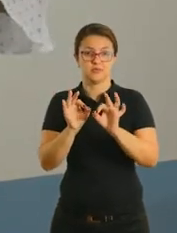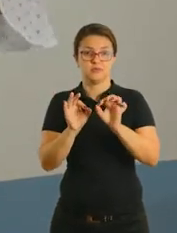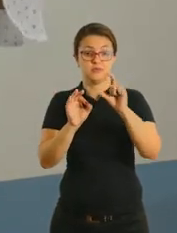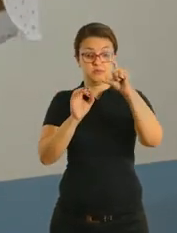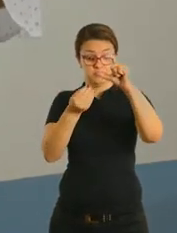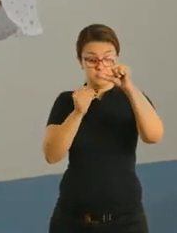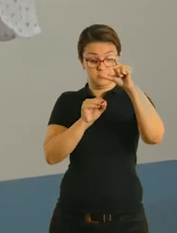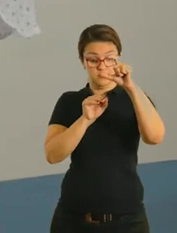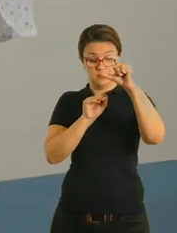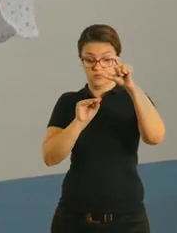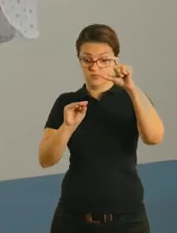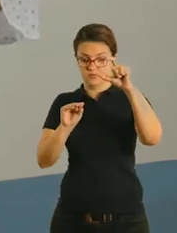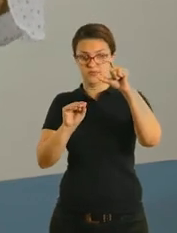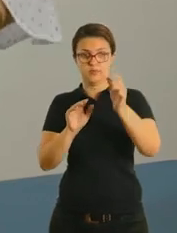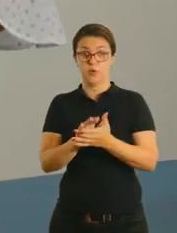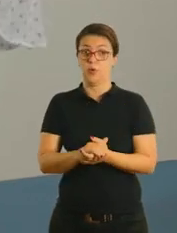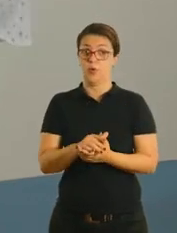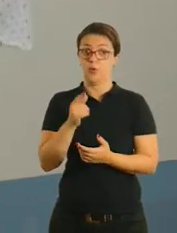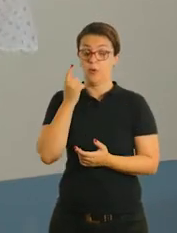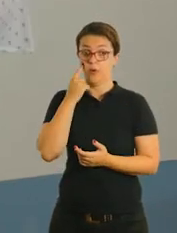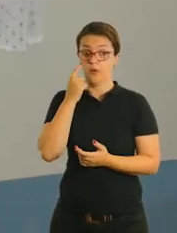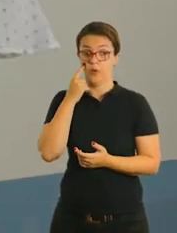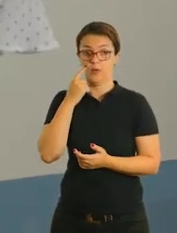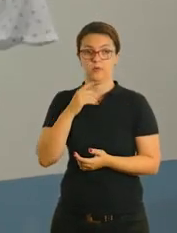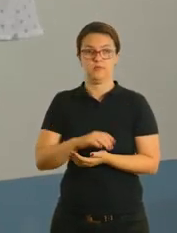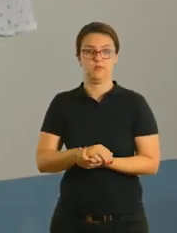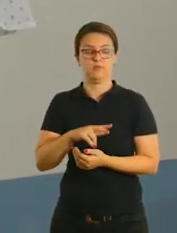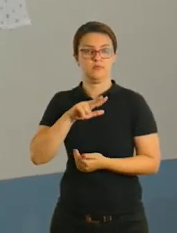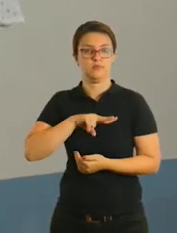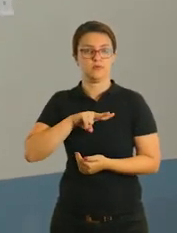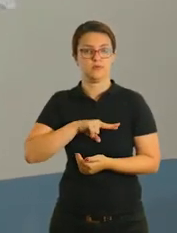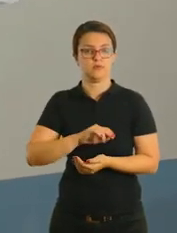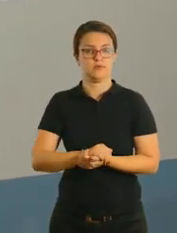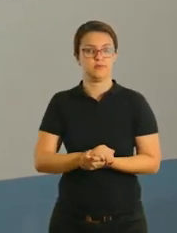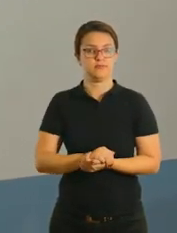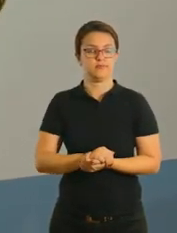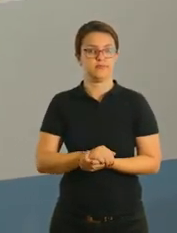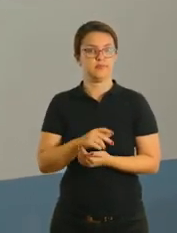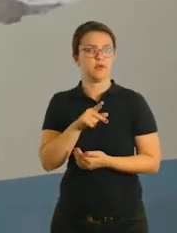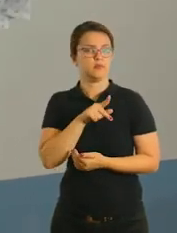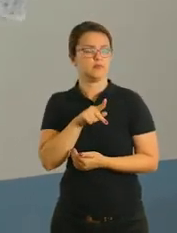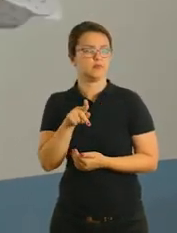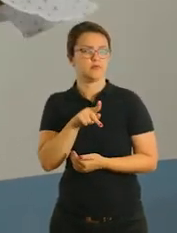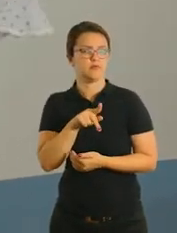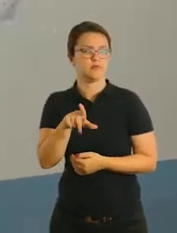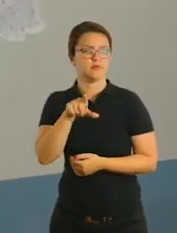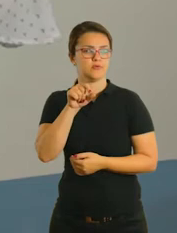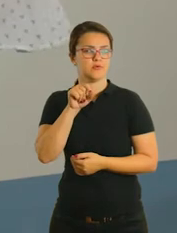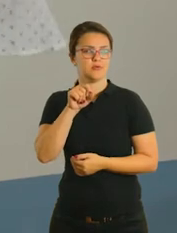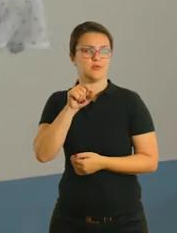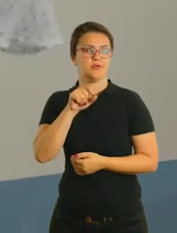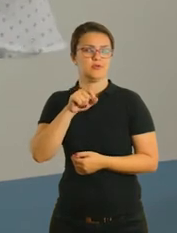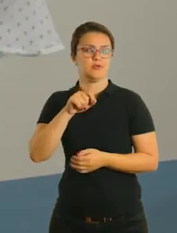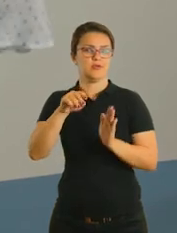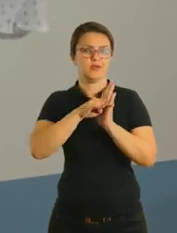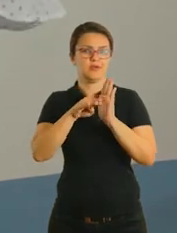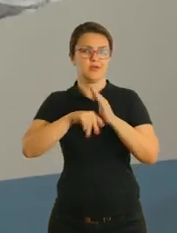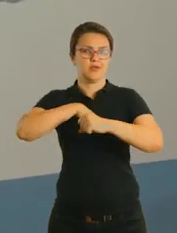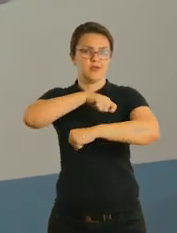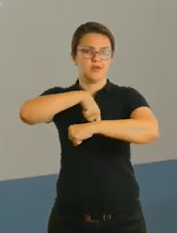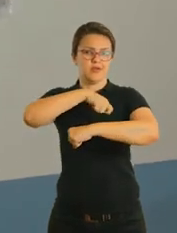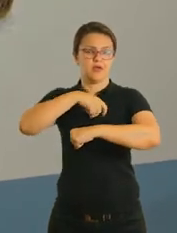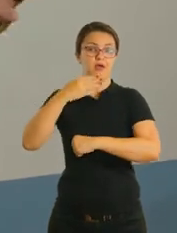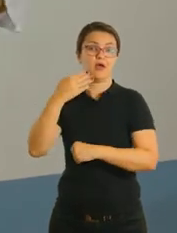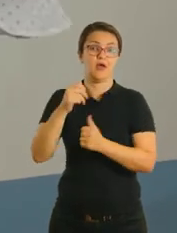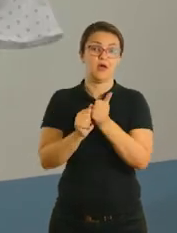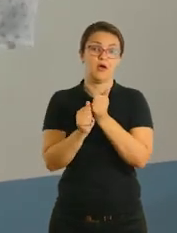portuguesa, presta atenção na leitura de mundo. A professora escolheu uma receita de arroz doce, que é uma receita tradicional das